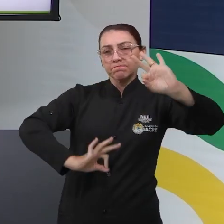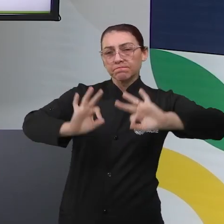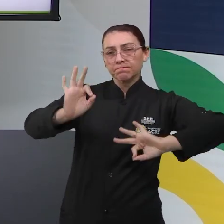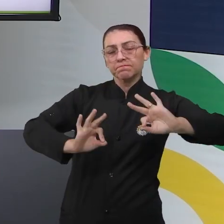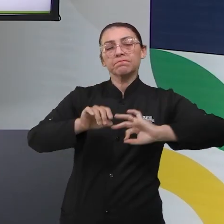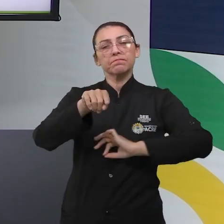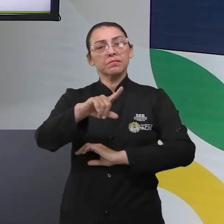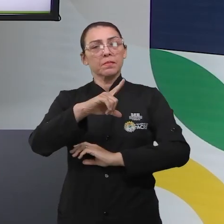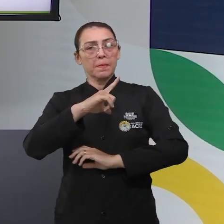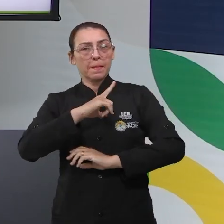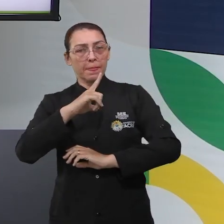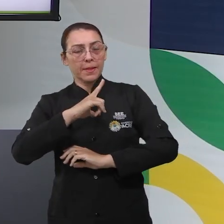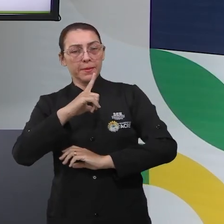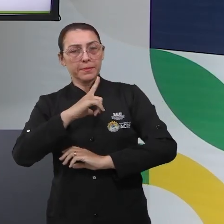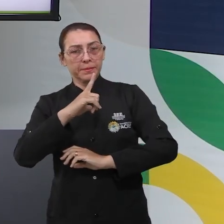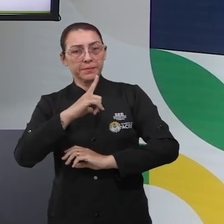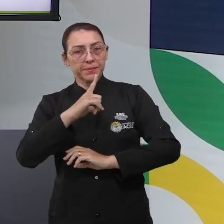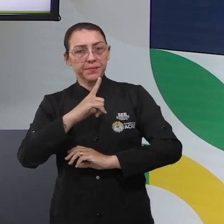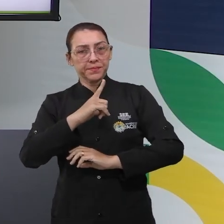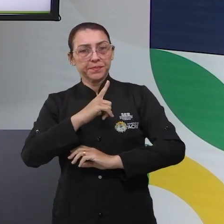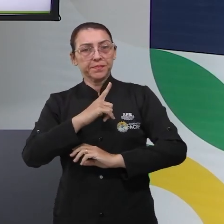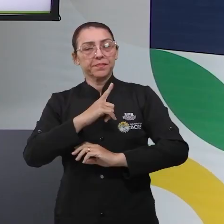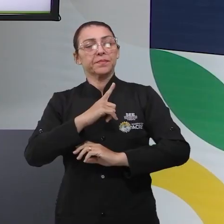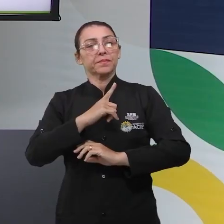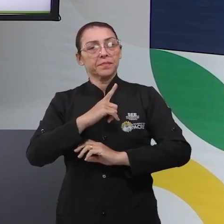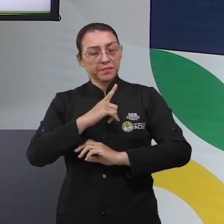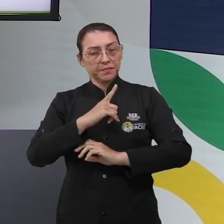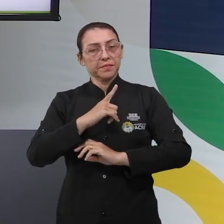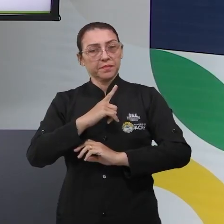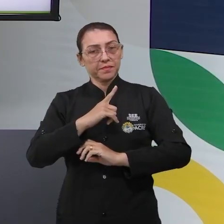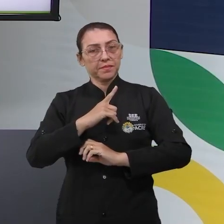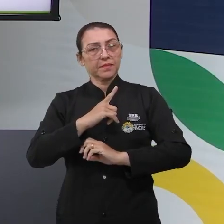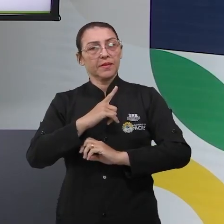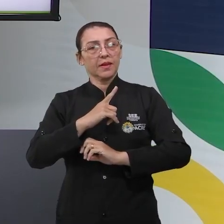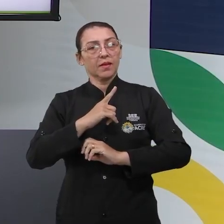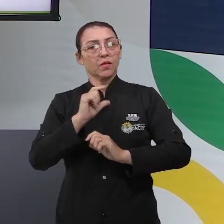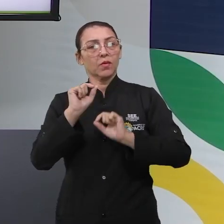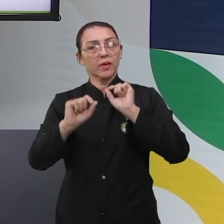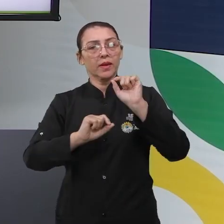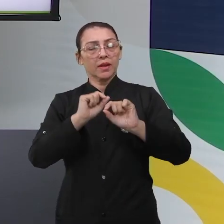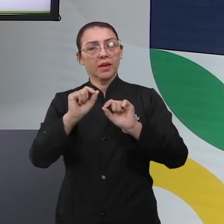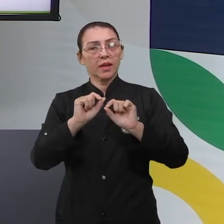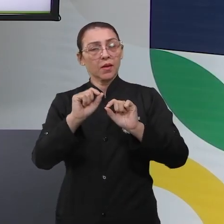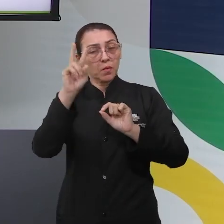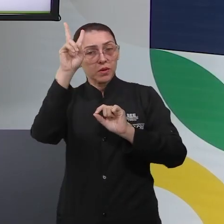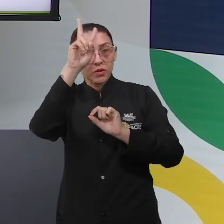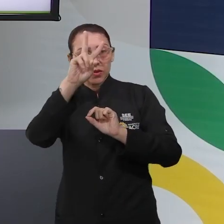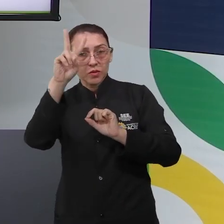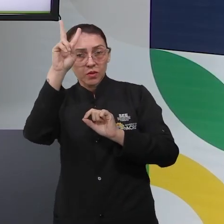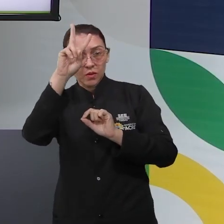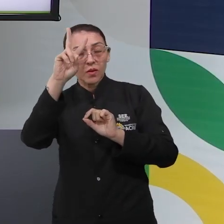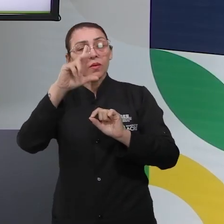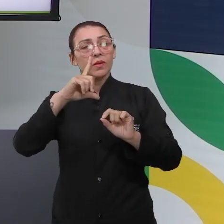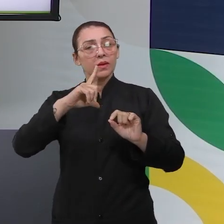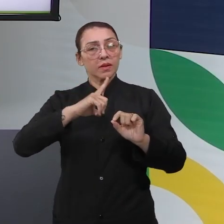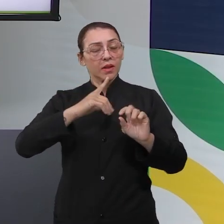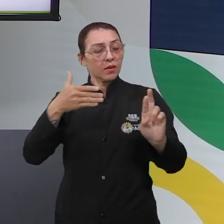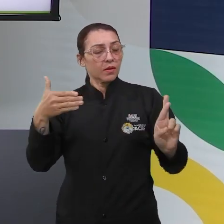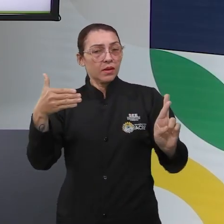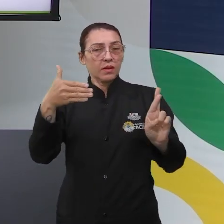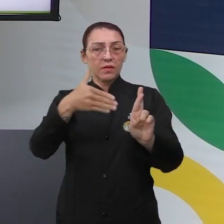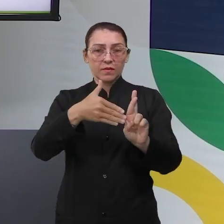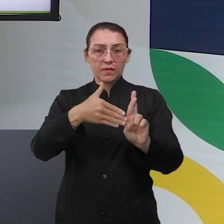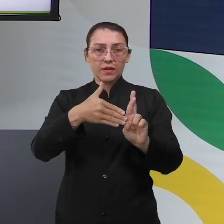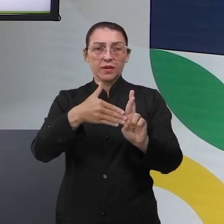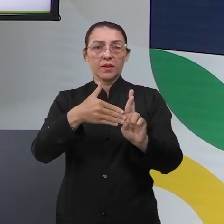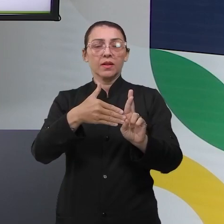Você teve aí um repertório que foi aplicado, que foi o quê? Um repertório histórico. Você teve uma referência,